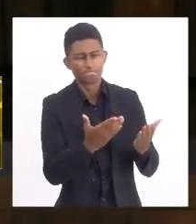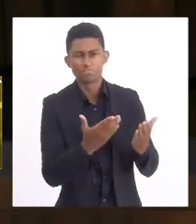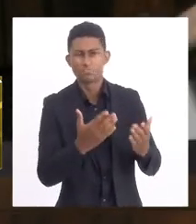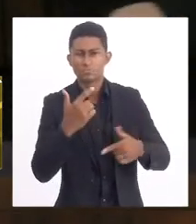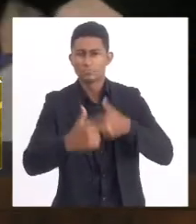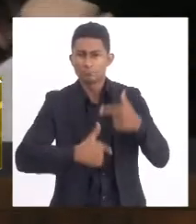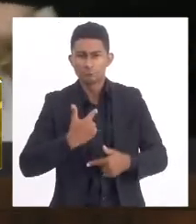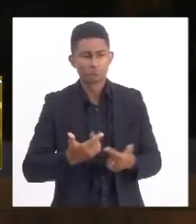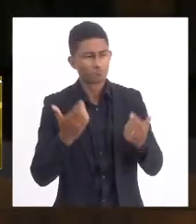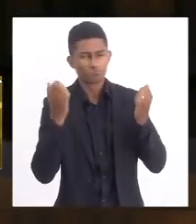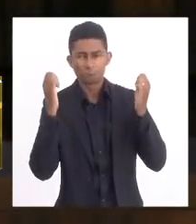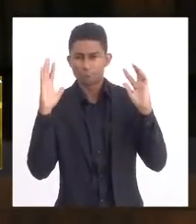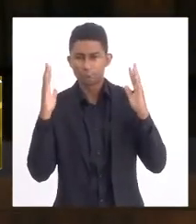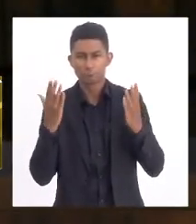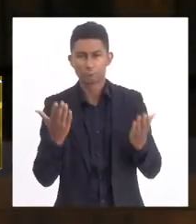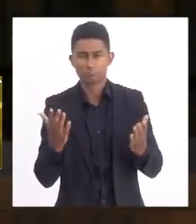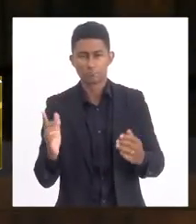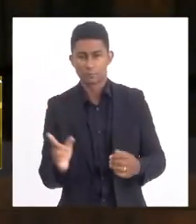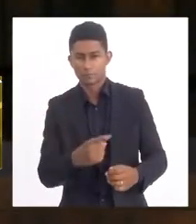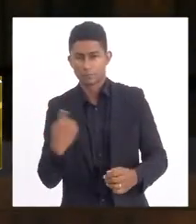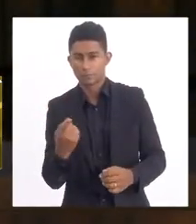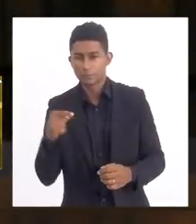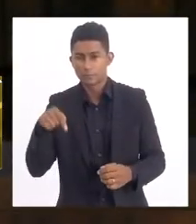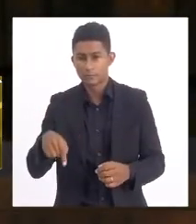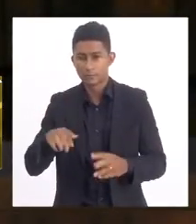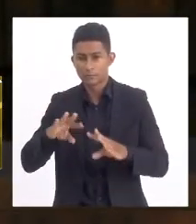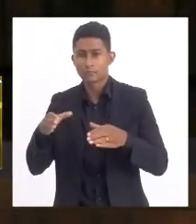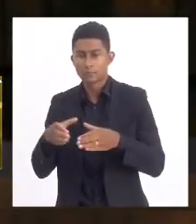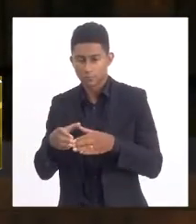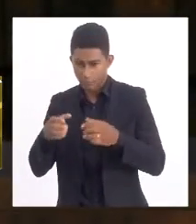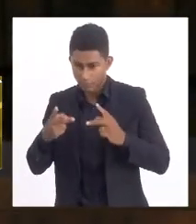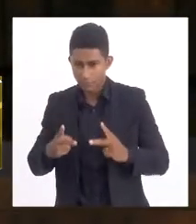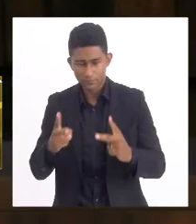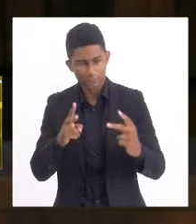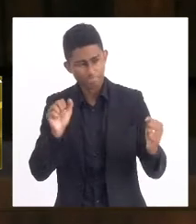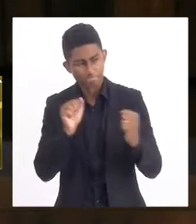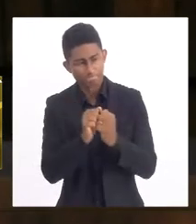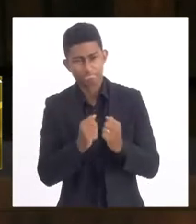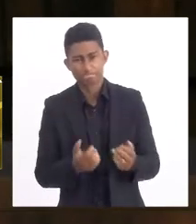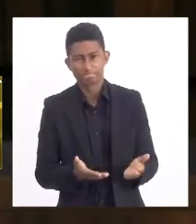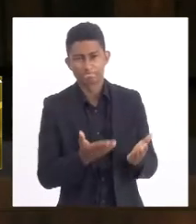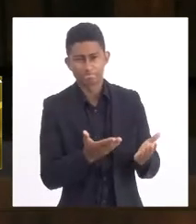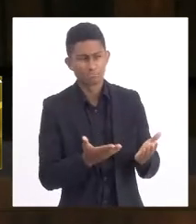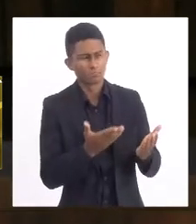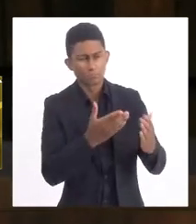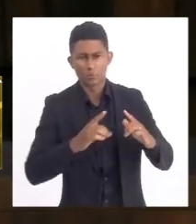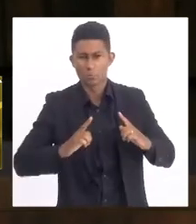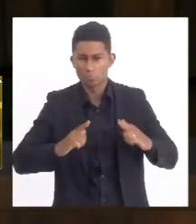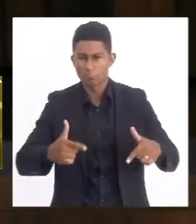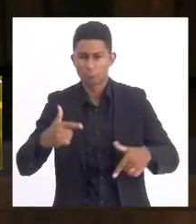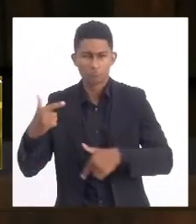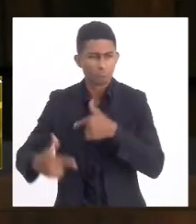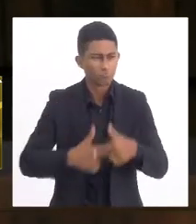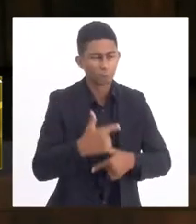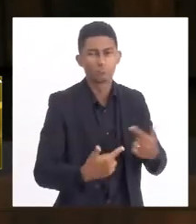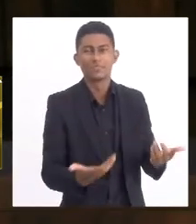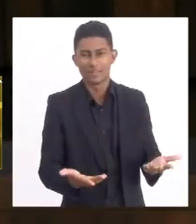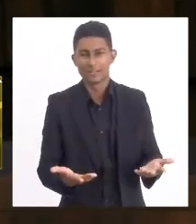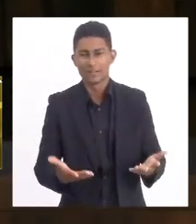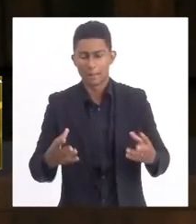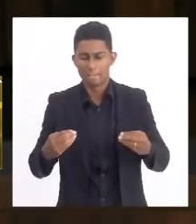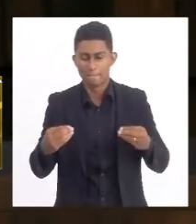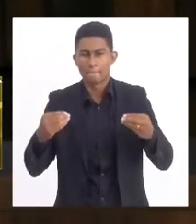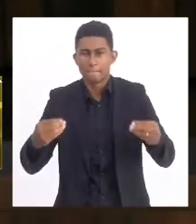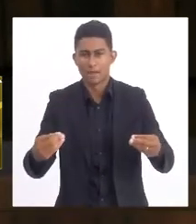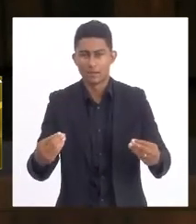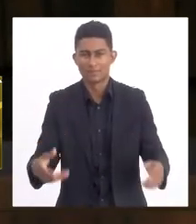que nós da Federação Nacional de hotéis do Conselho de turismo da CNC estarão sempre com senhor apoiando as iniciativas oriundas do ministério e